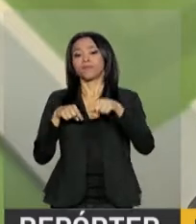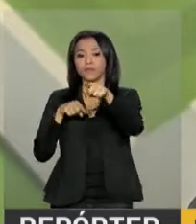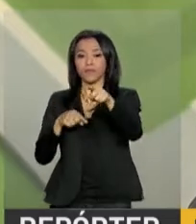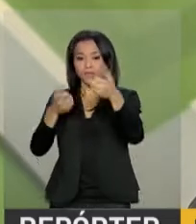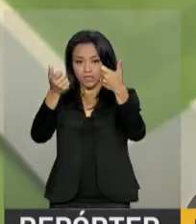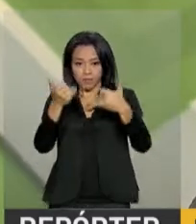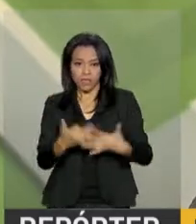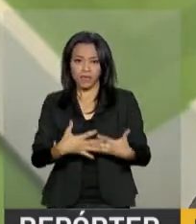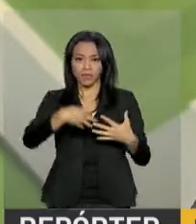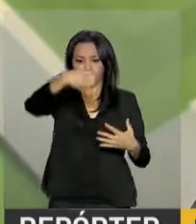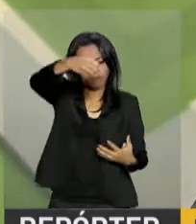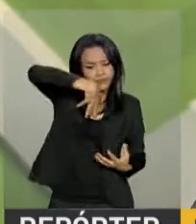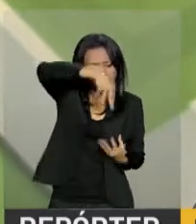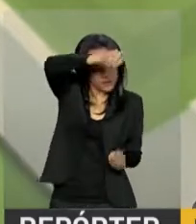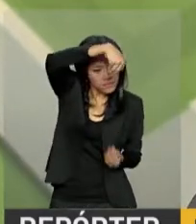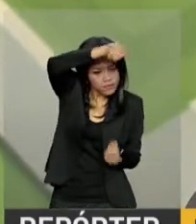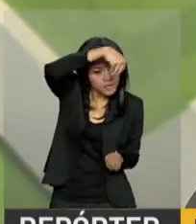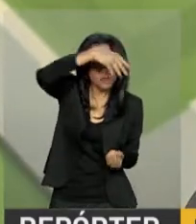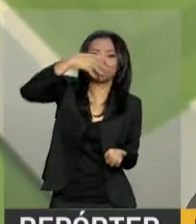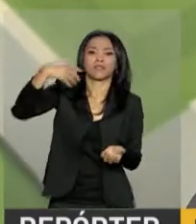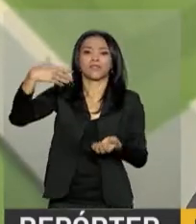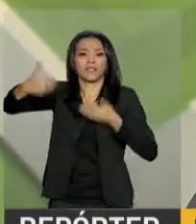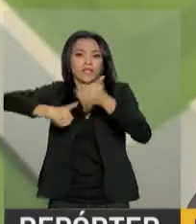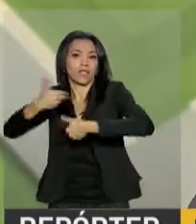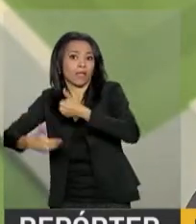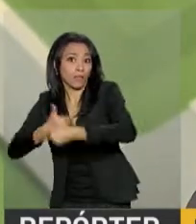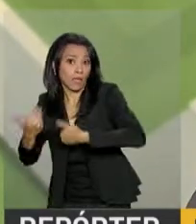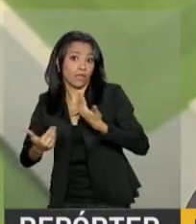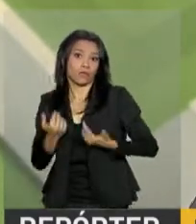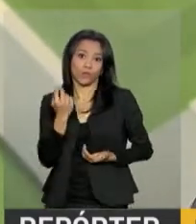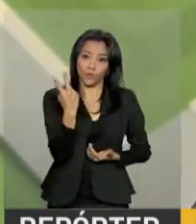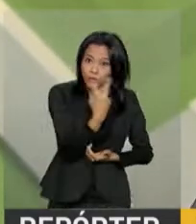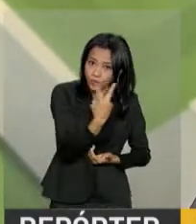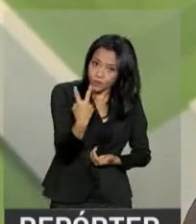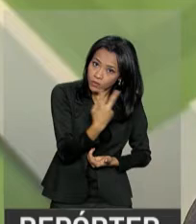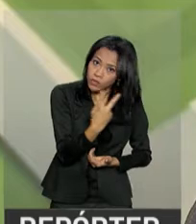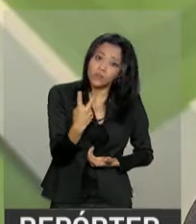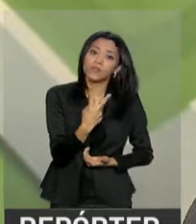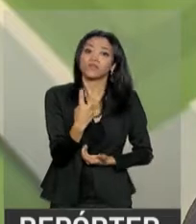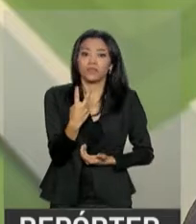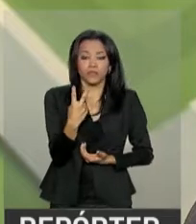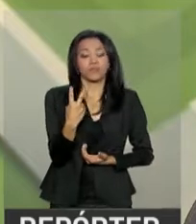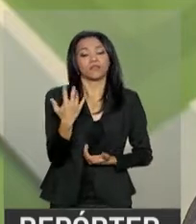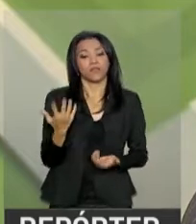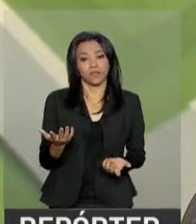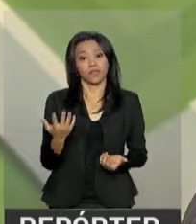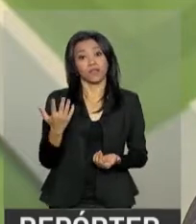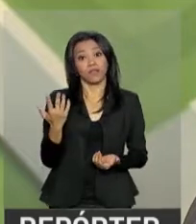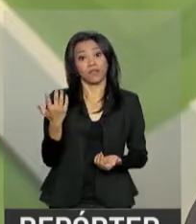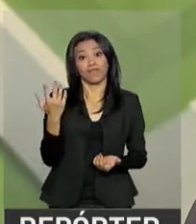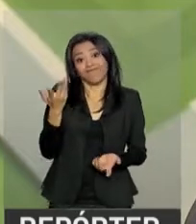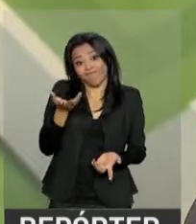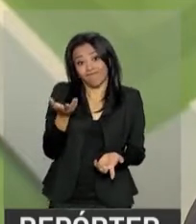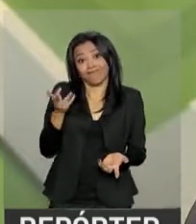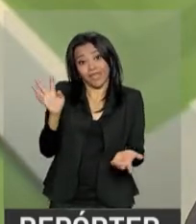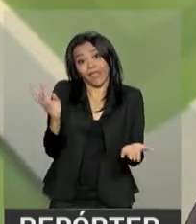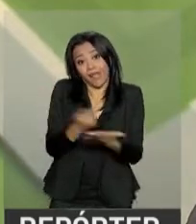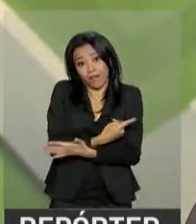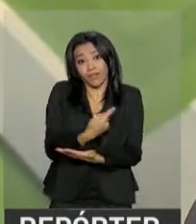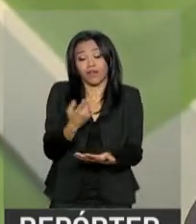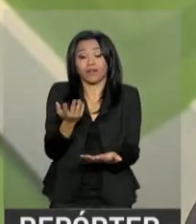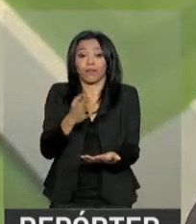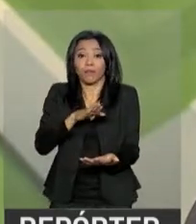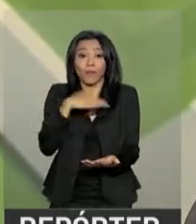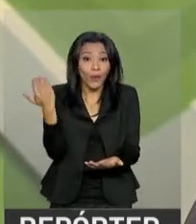de tratamento de imagem principalmente os dois os fatores de mol causa de morte é coração